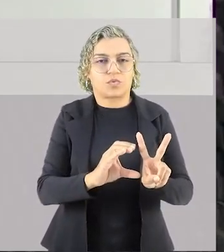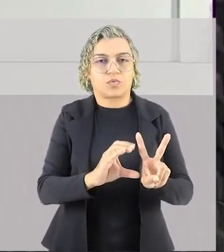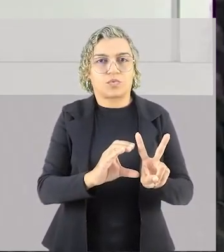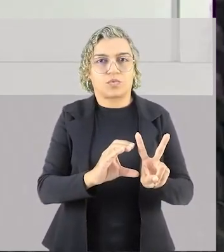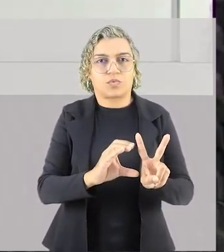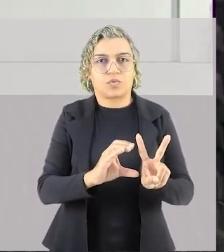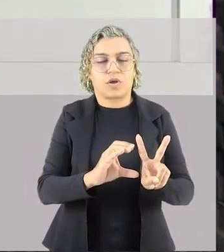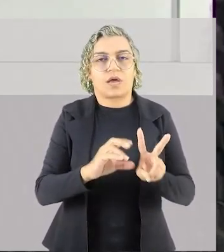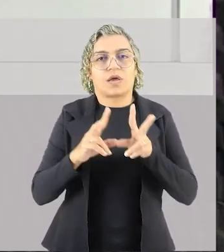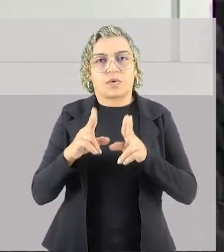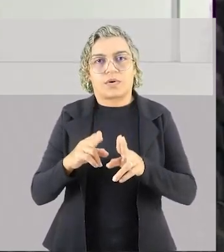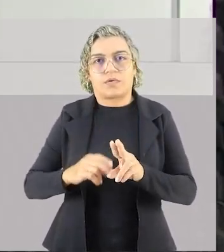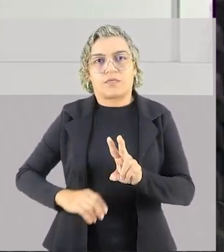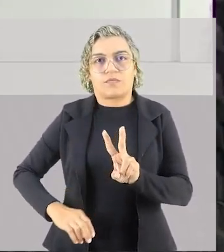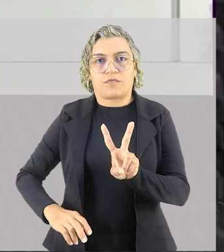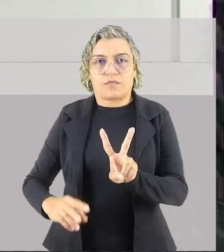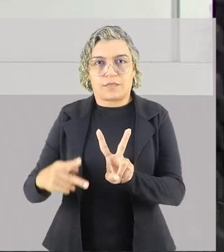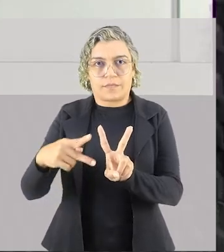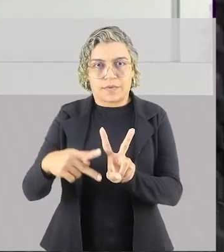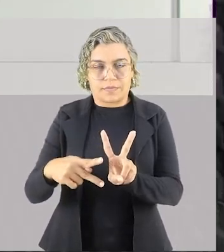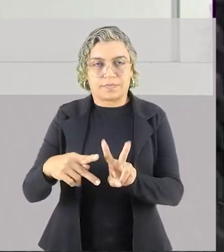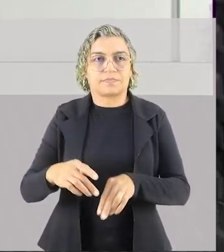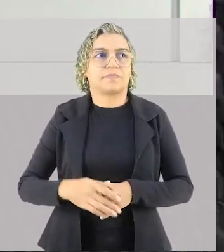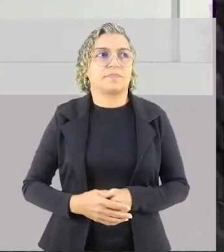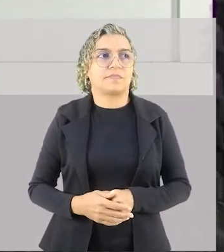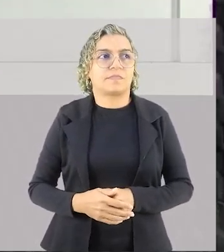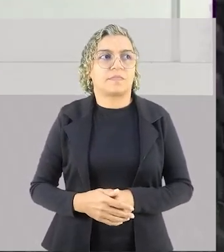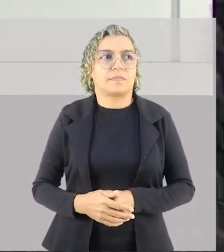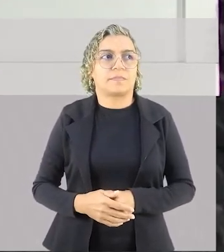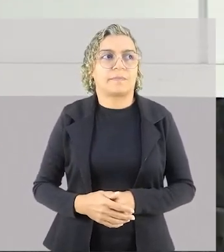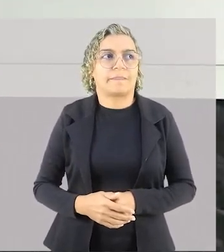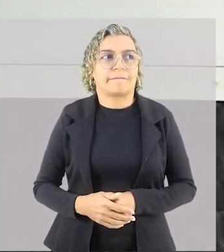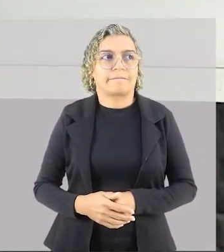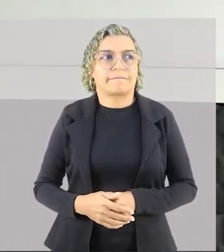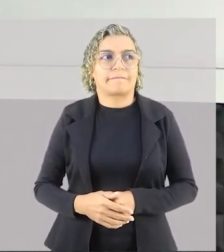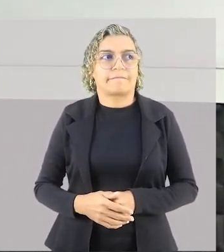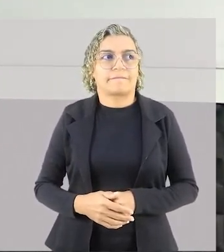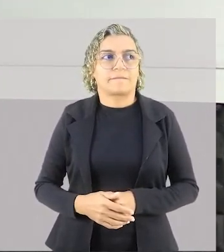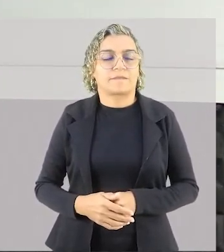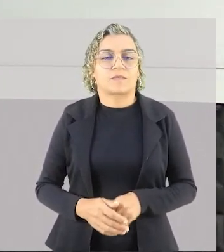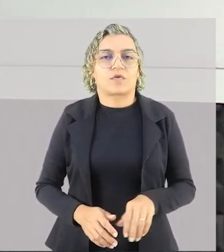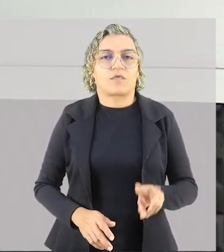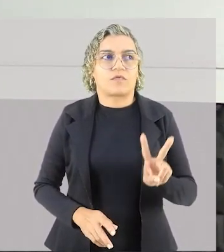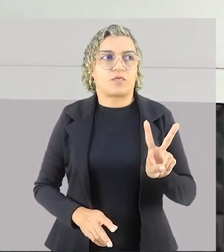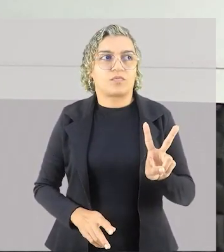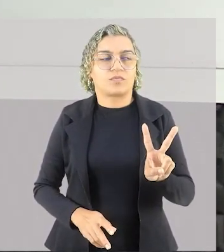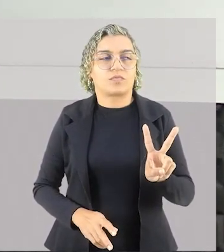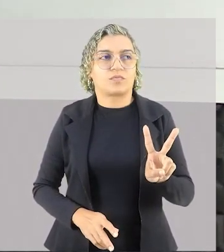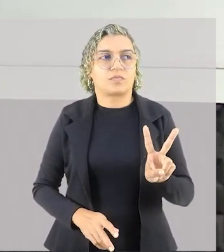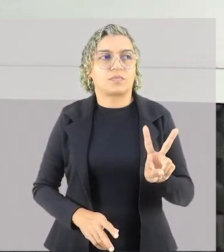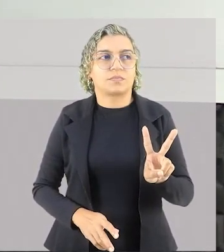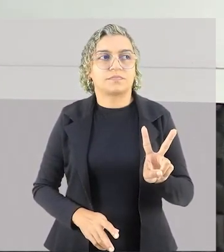do paralelepípedo. O volume do cubo é a aresta, não sei quem é, elevado ao cubo.